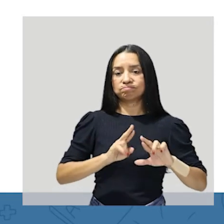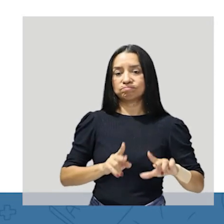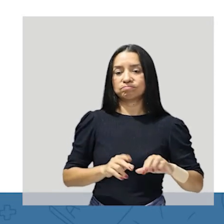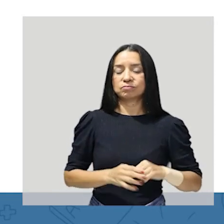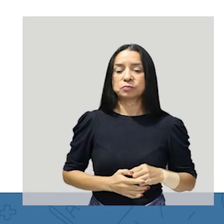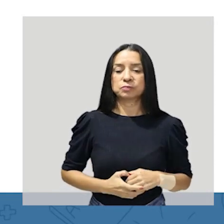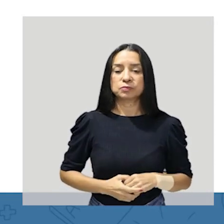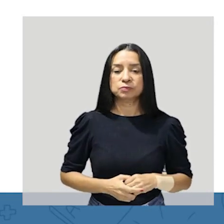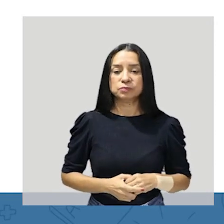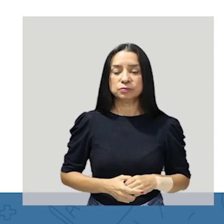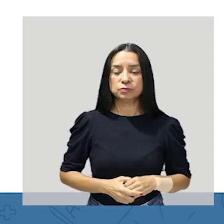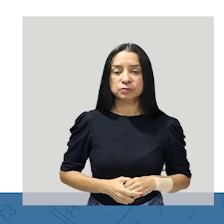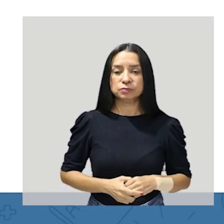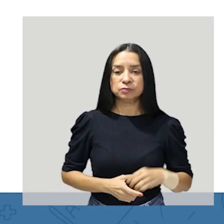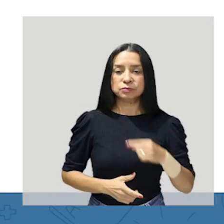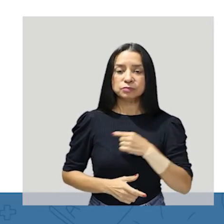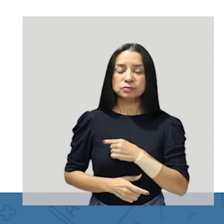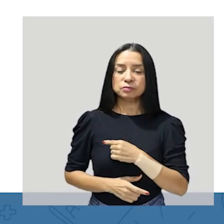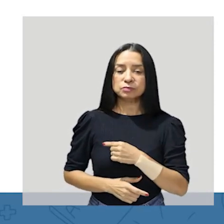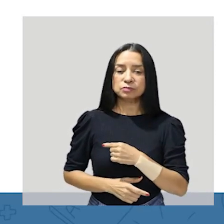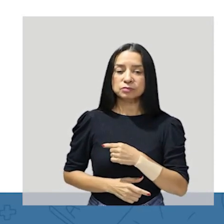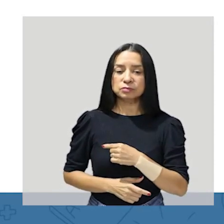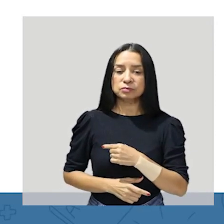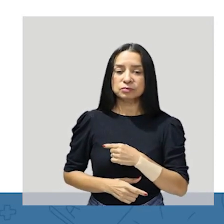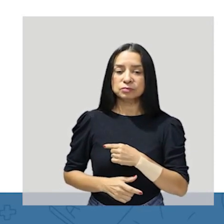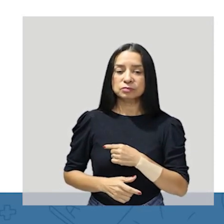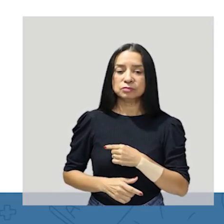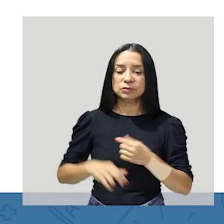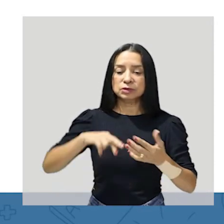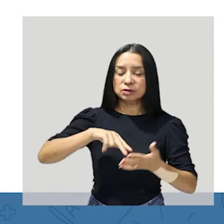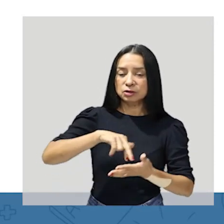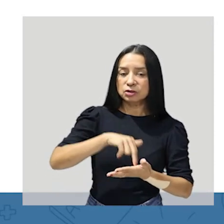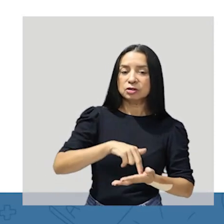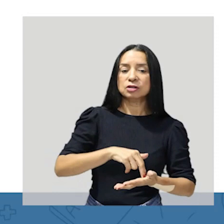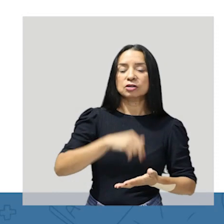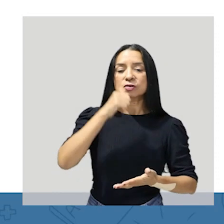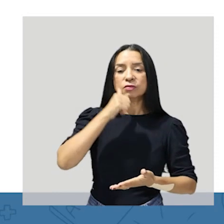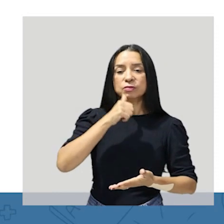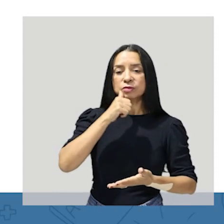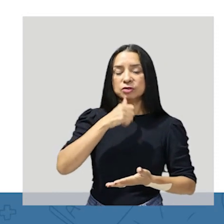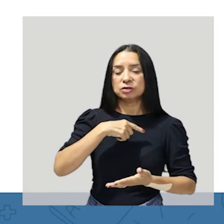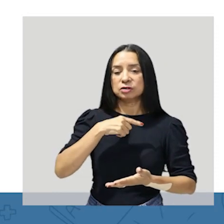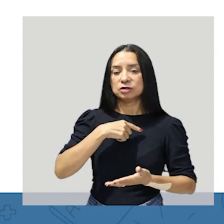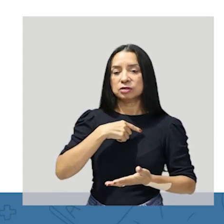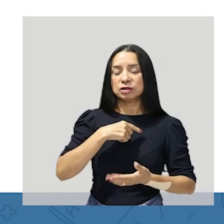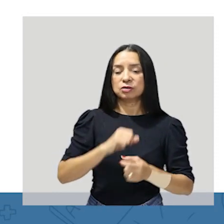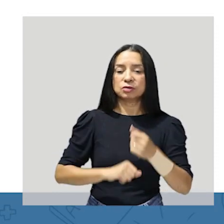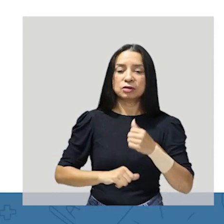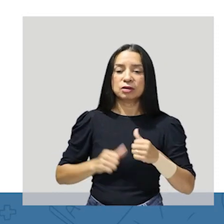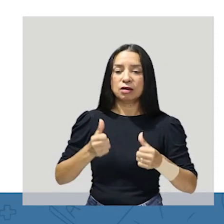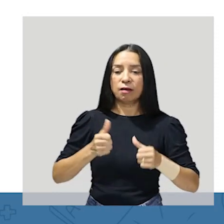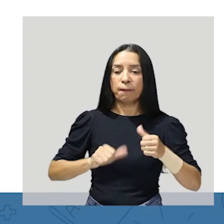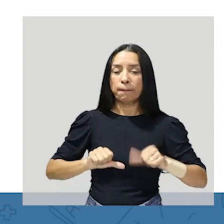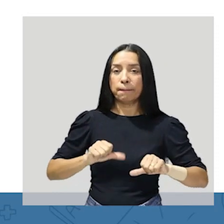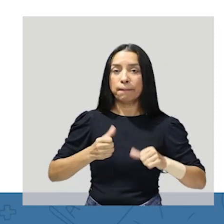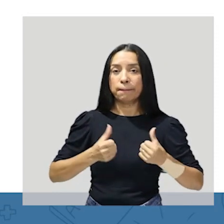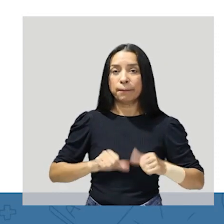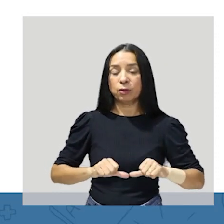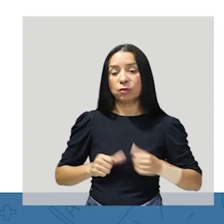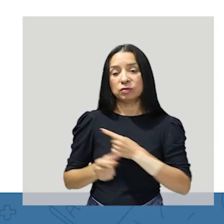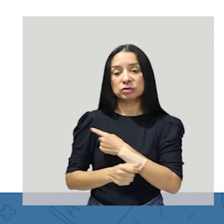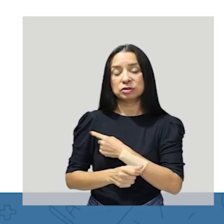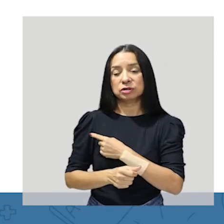dentro da ginástica. Na ginástica feminina, existe a prova de solo, o salto sobre o